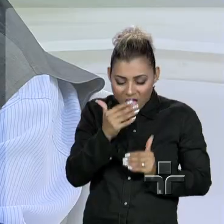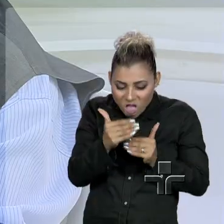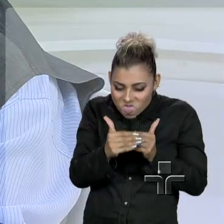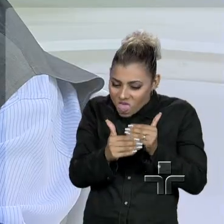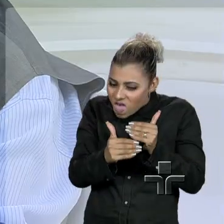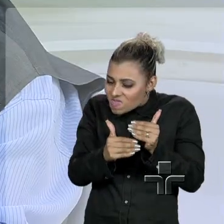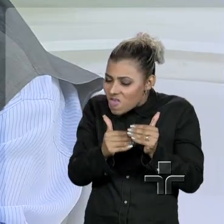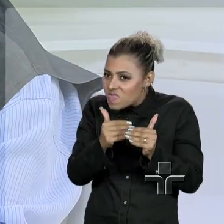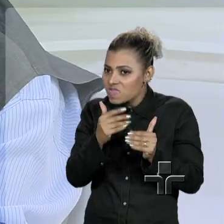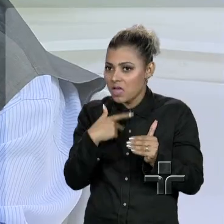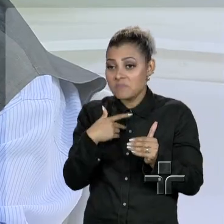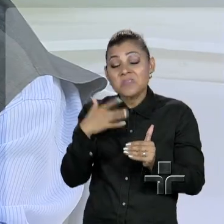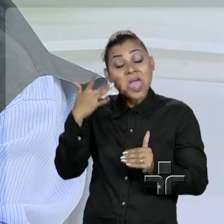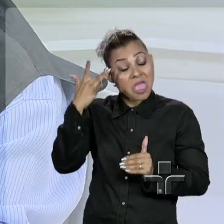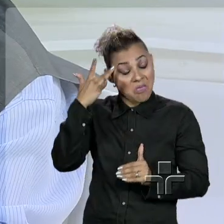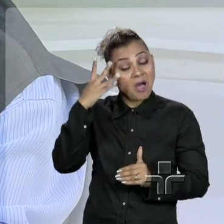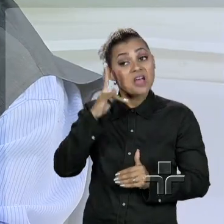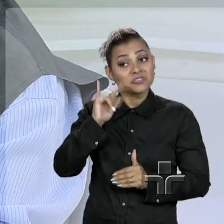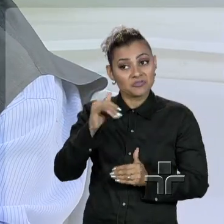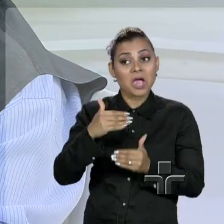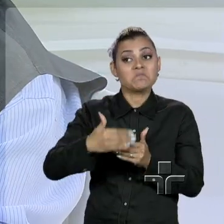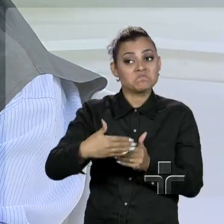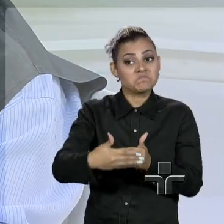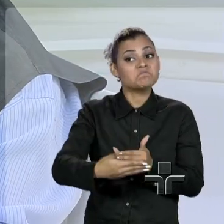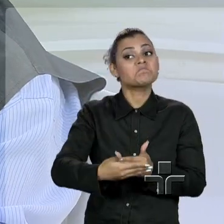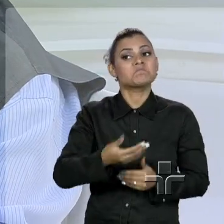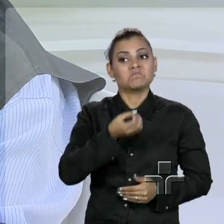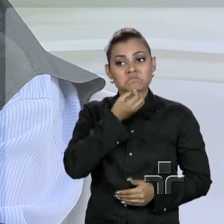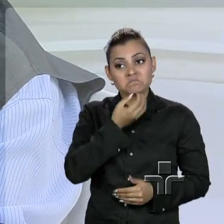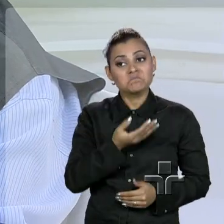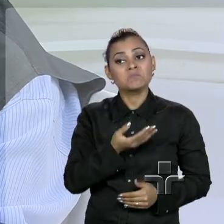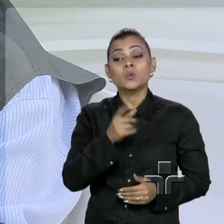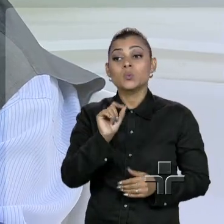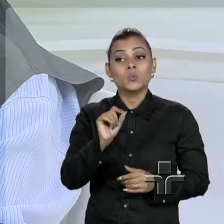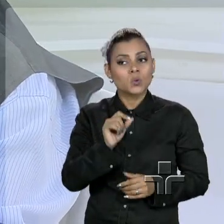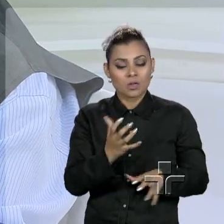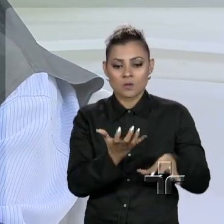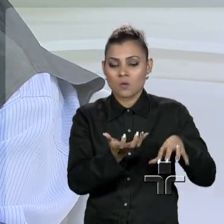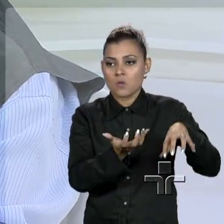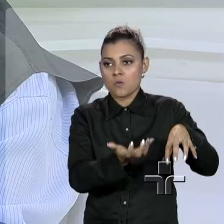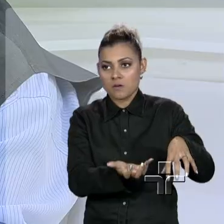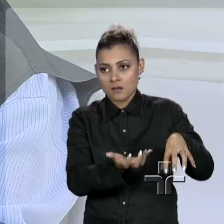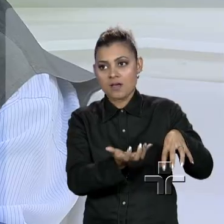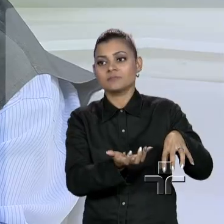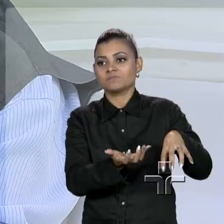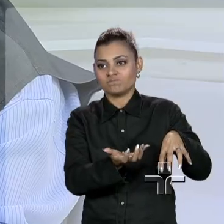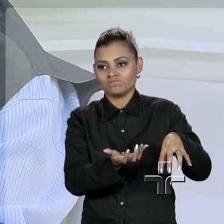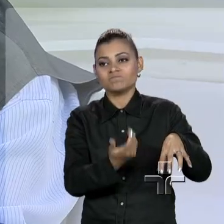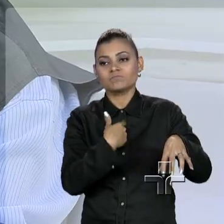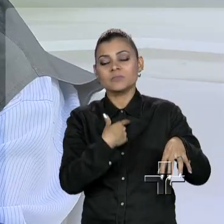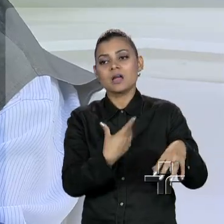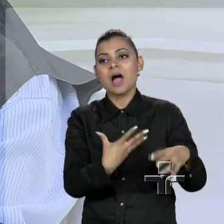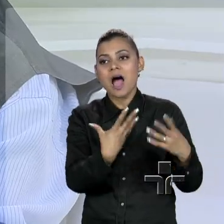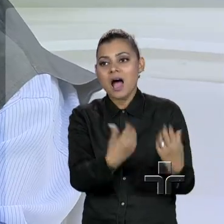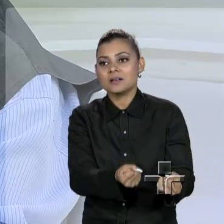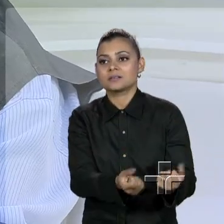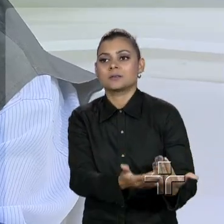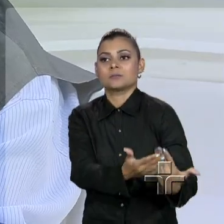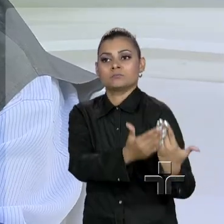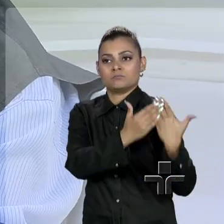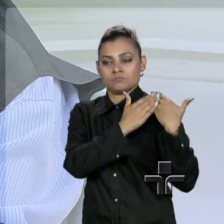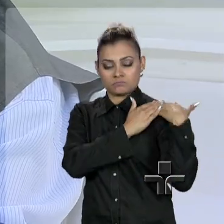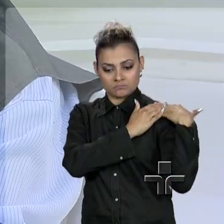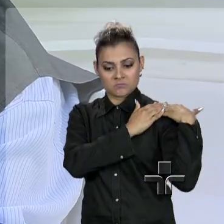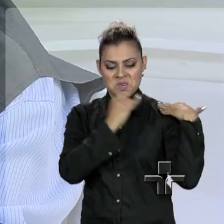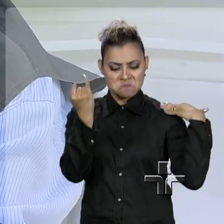que e eu acho que vai ser consequências, é o Congresso realmente assumindo a